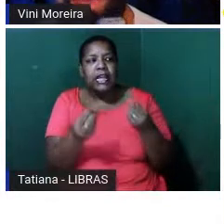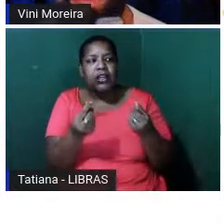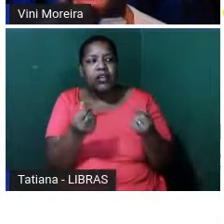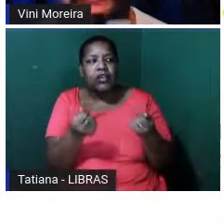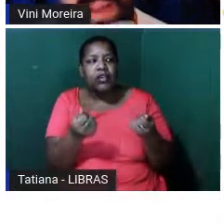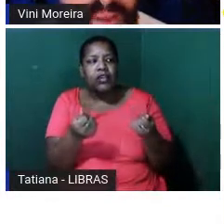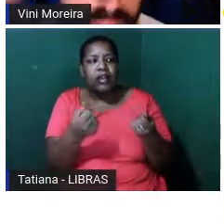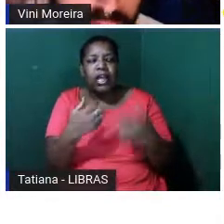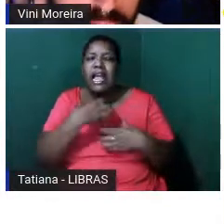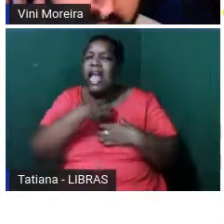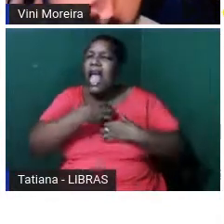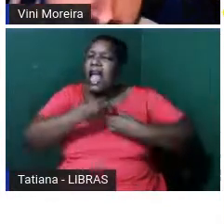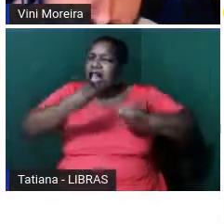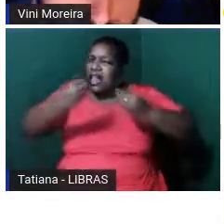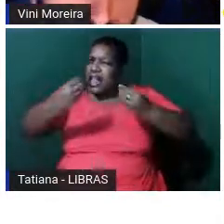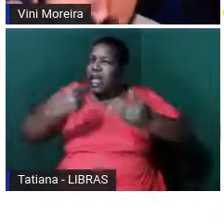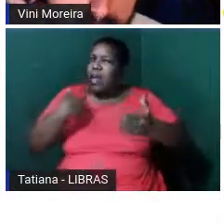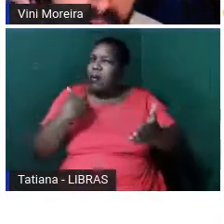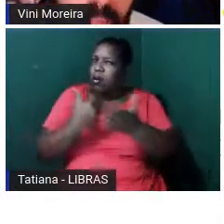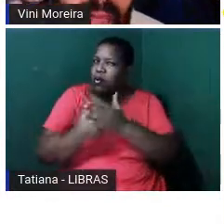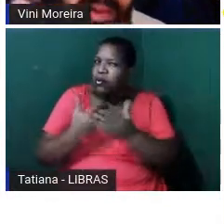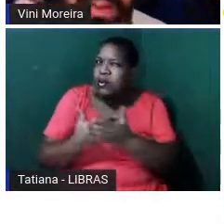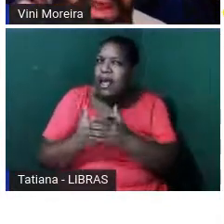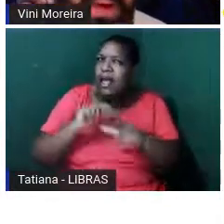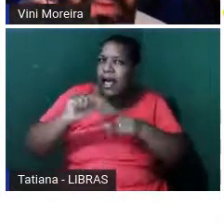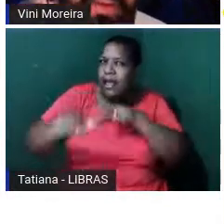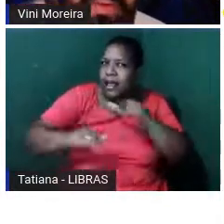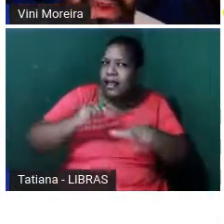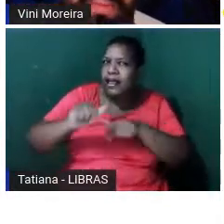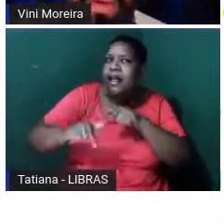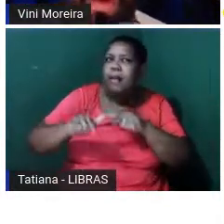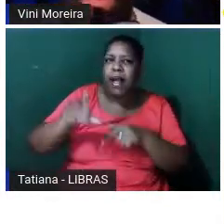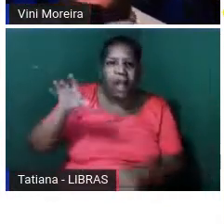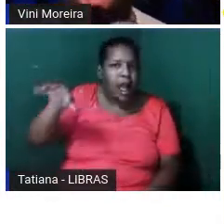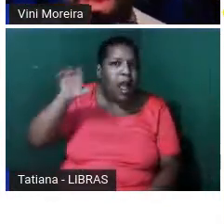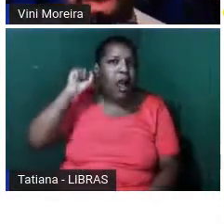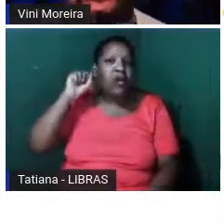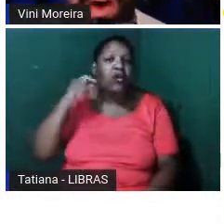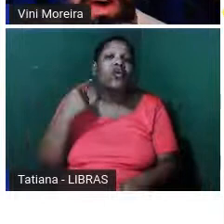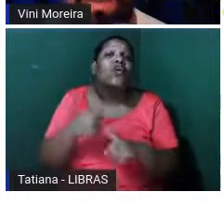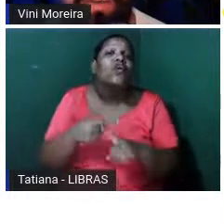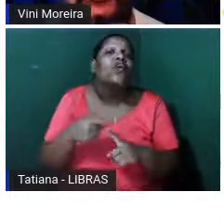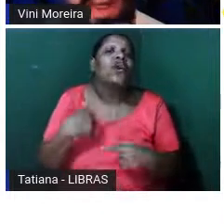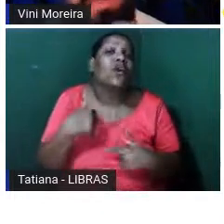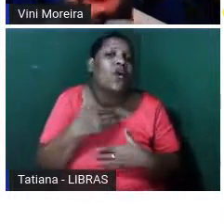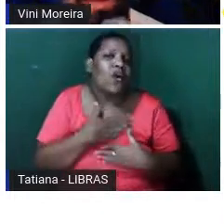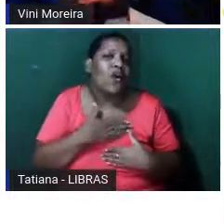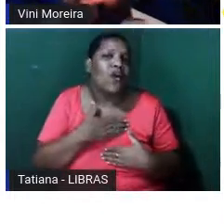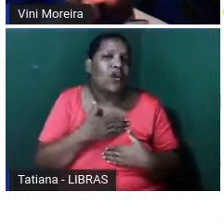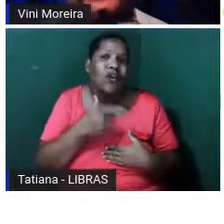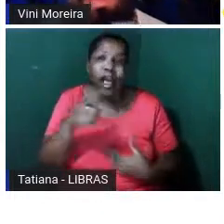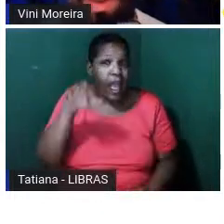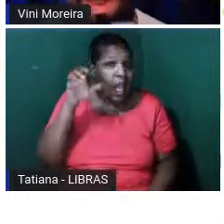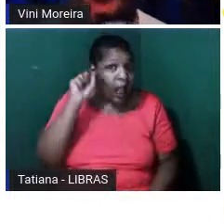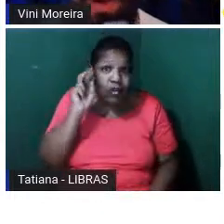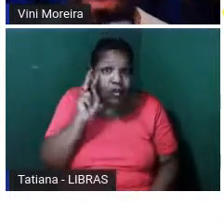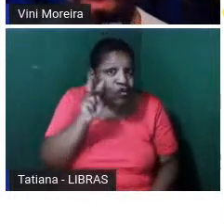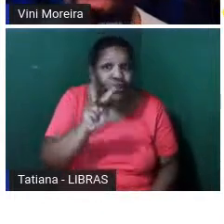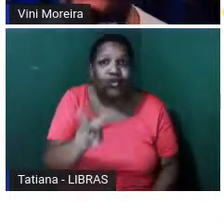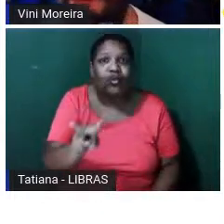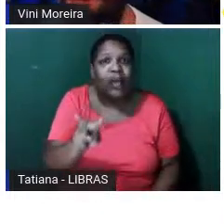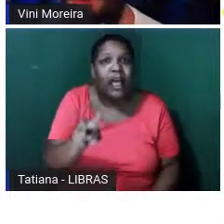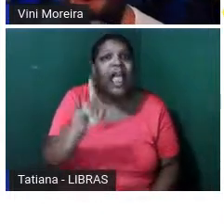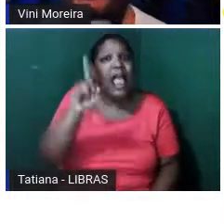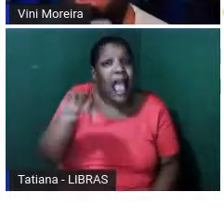a sensibilidade para estudar e trabalhar um pouco esse áudio E por que que eu gosto de falar que eu olhos é isso é audiovisual